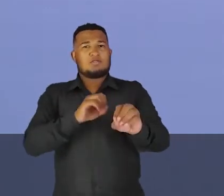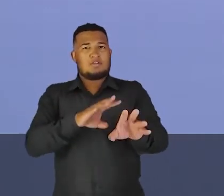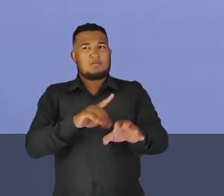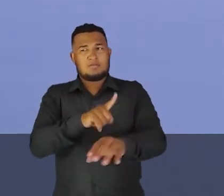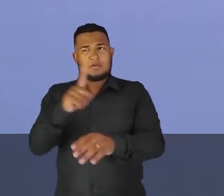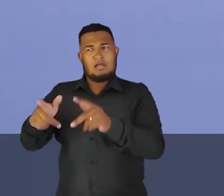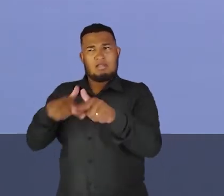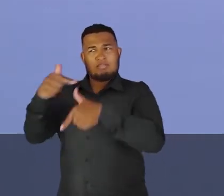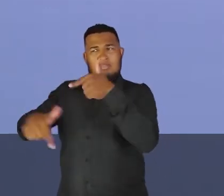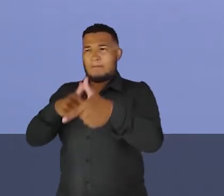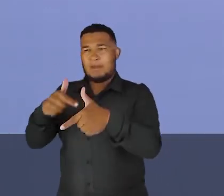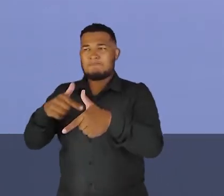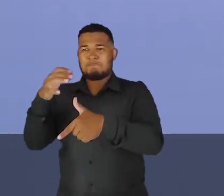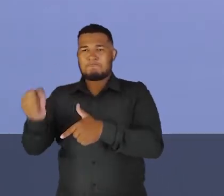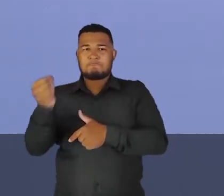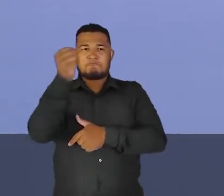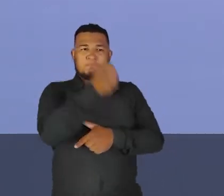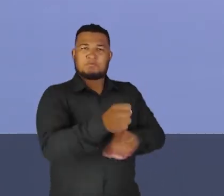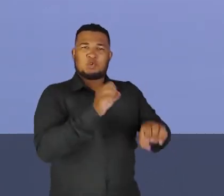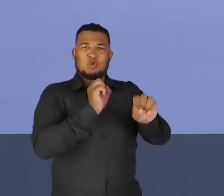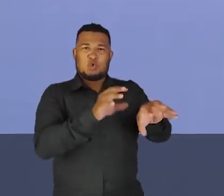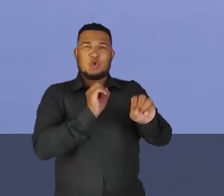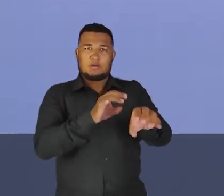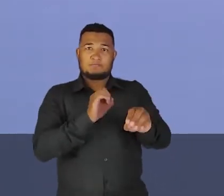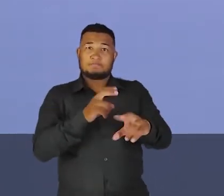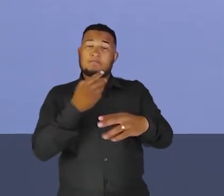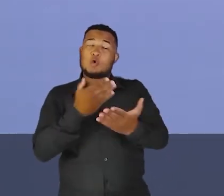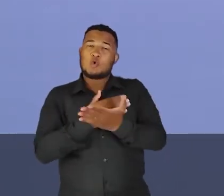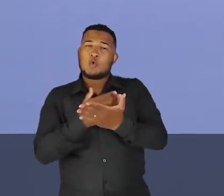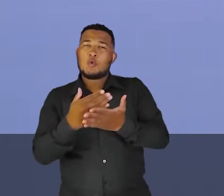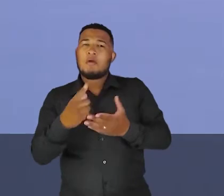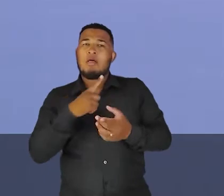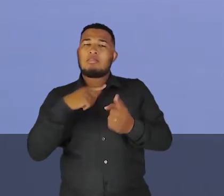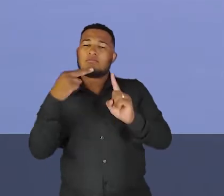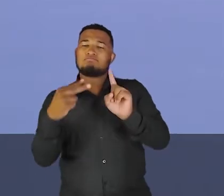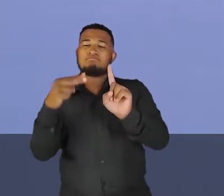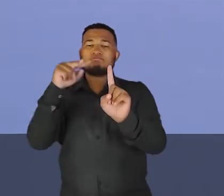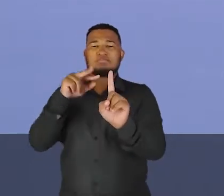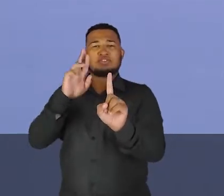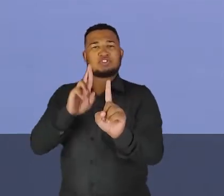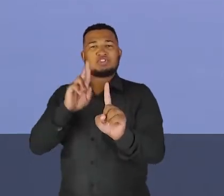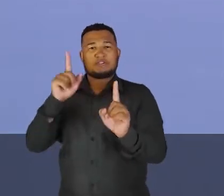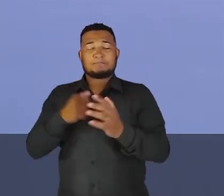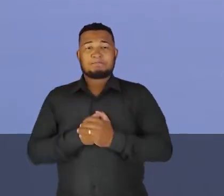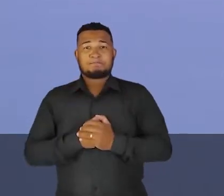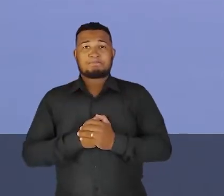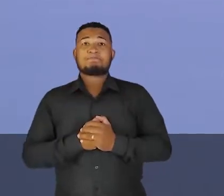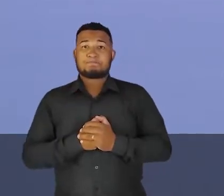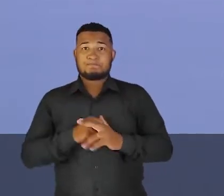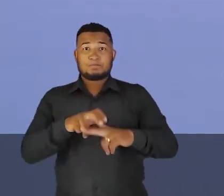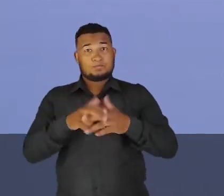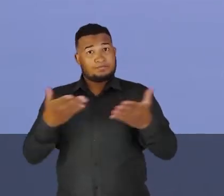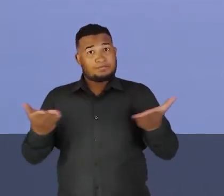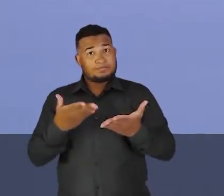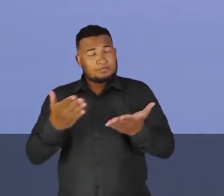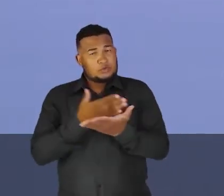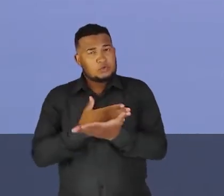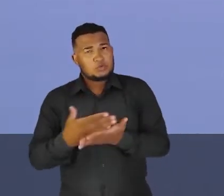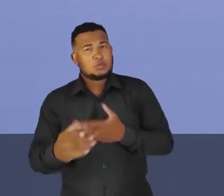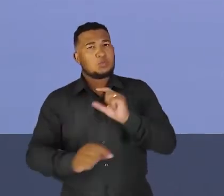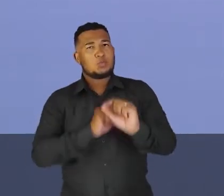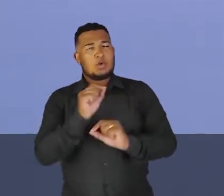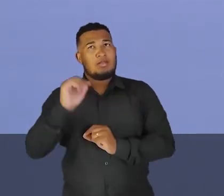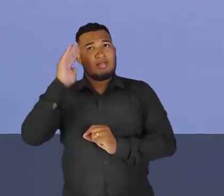do mercado de trabalho, e dessa forma, então, a gente começa a ter um olhar diferenciado. Então, agora, a partir desse momento, o que nós vamos fazer? A gente vai,